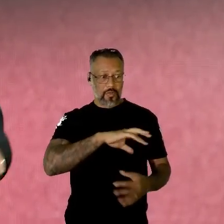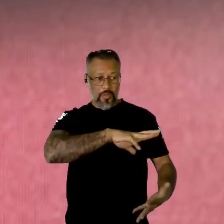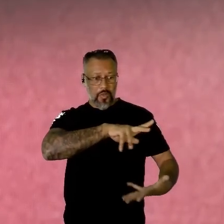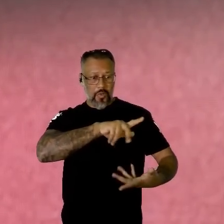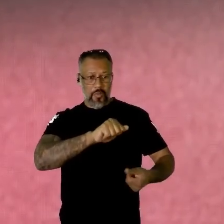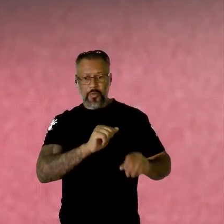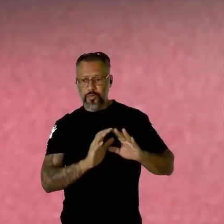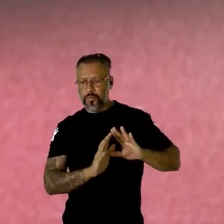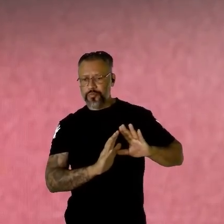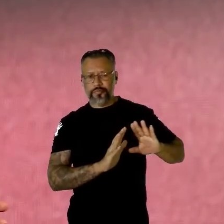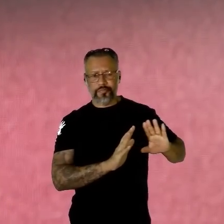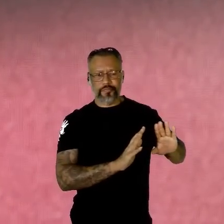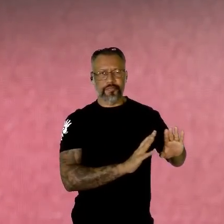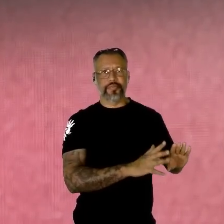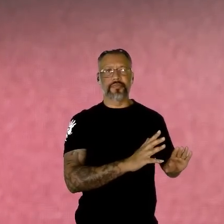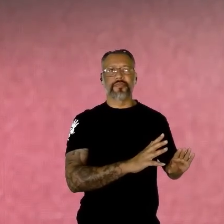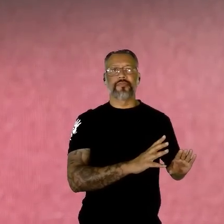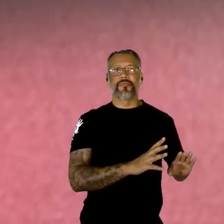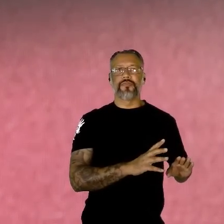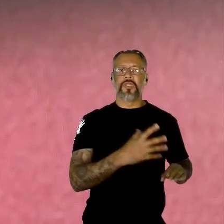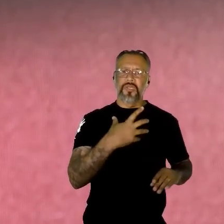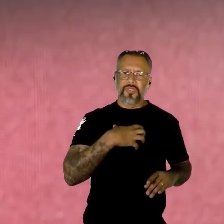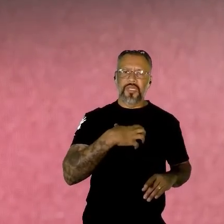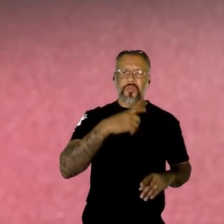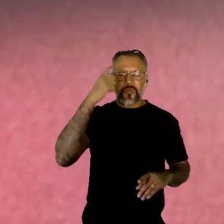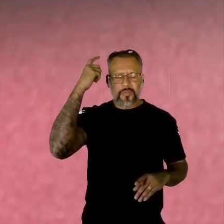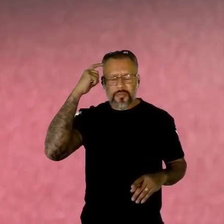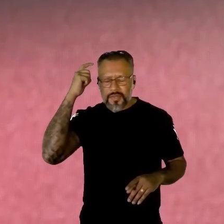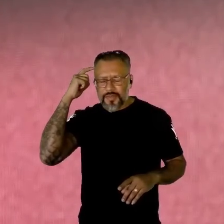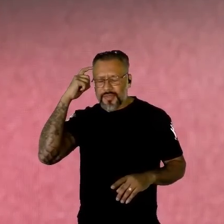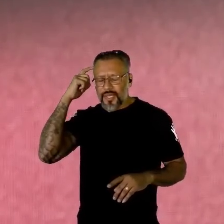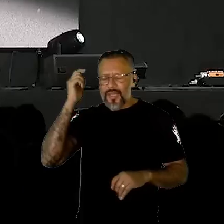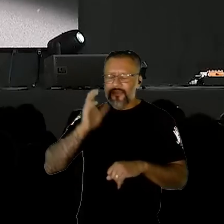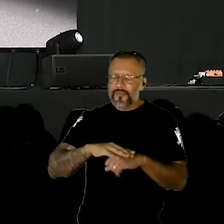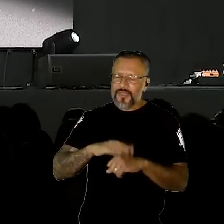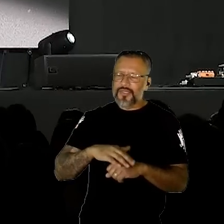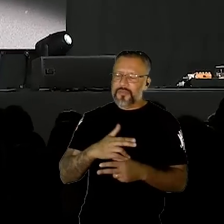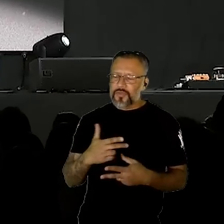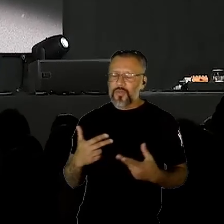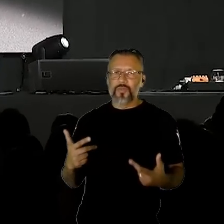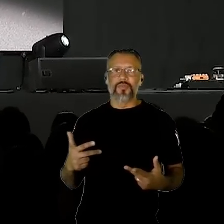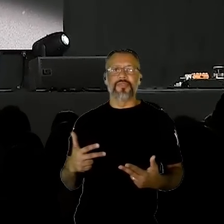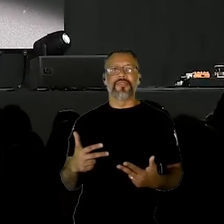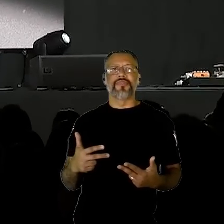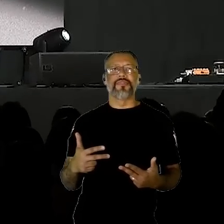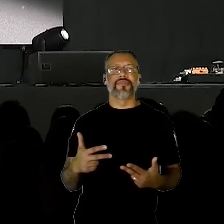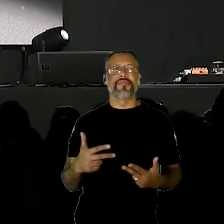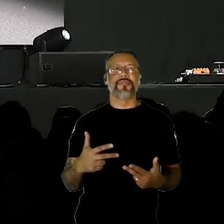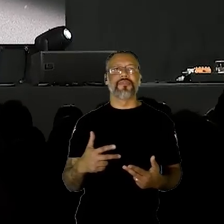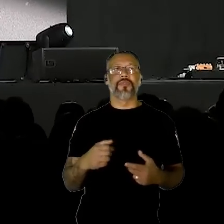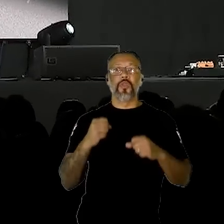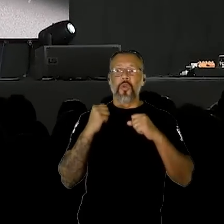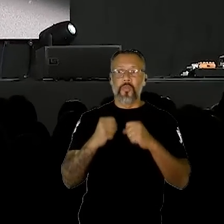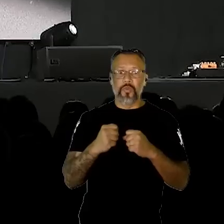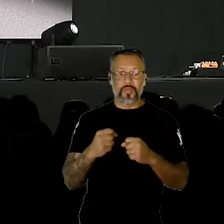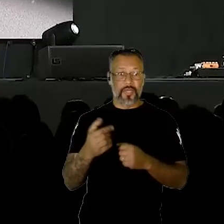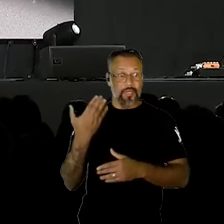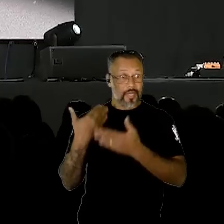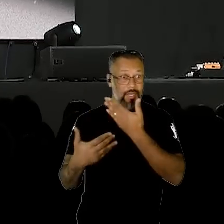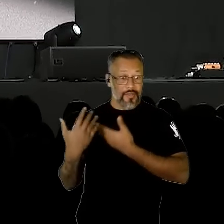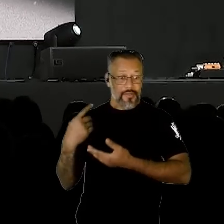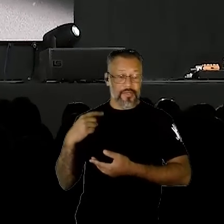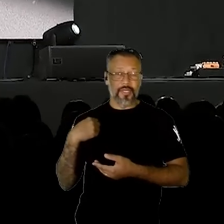na forma de pensar como na forma de reagir um poder que desperte uma versão que até então eu não conhecia